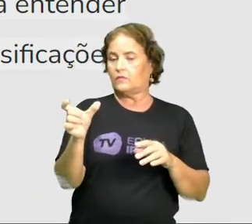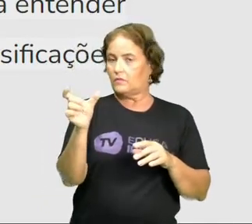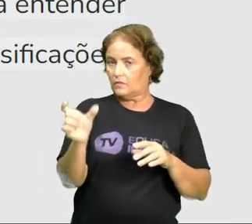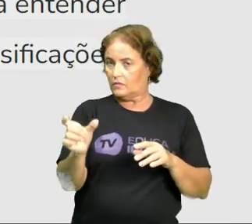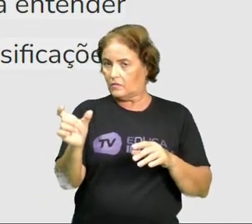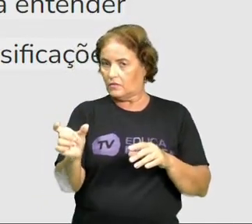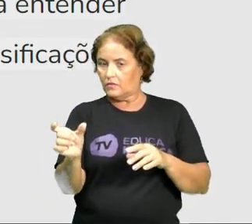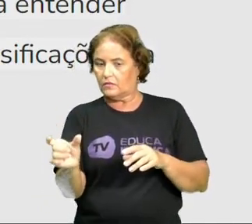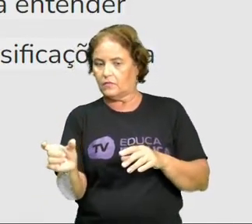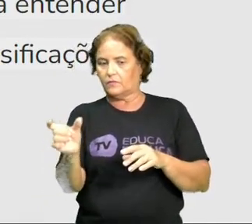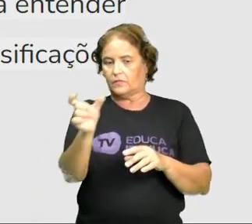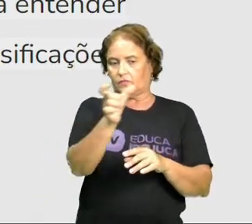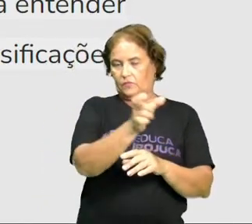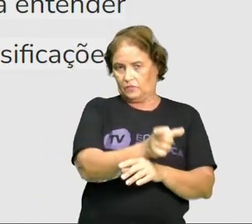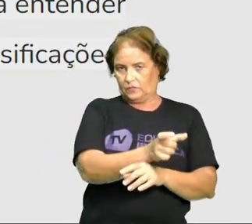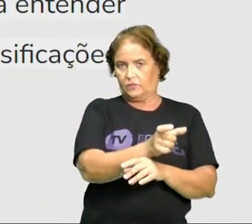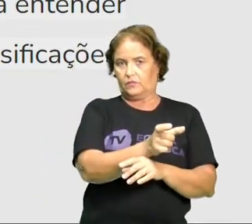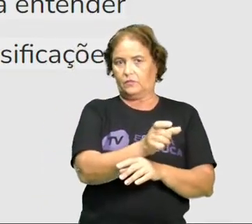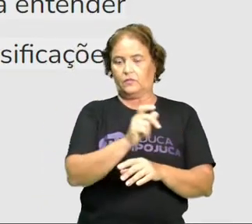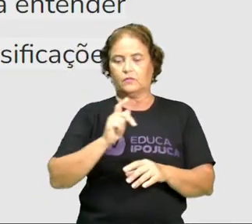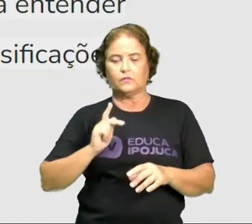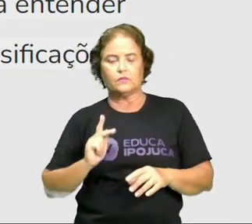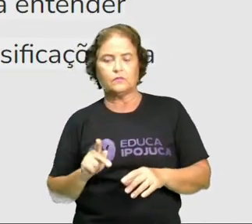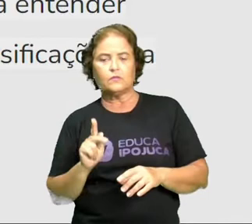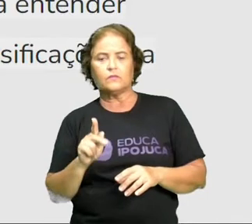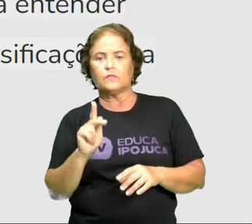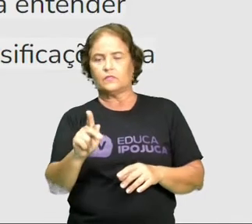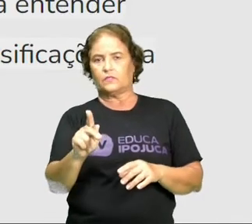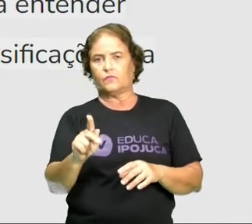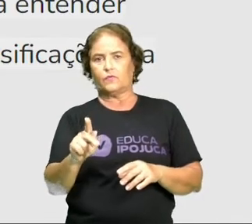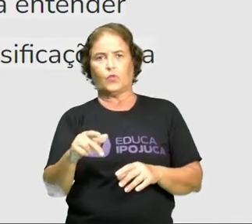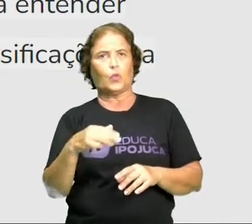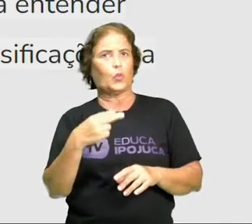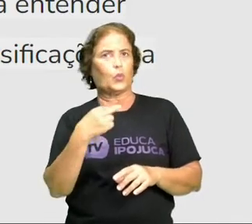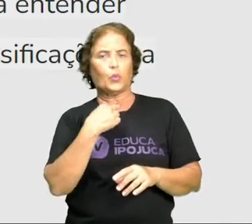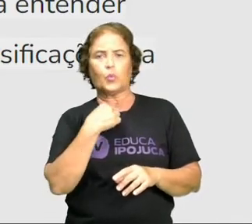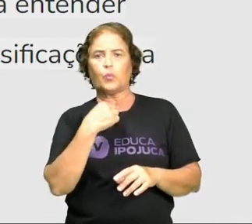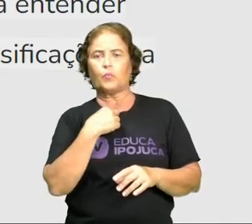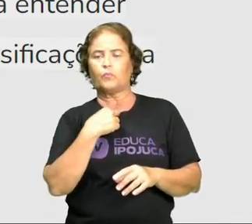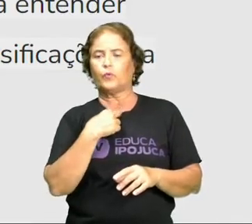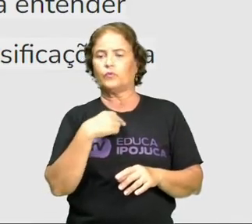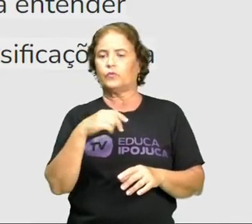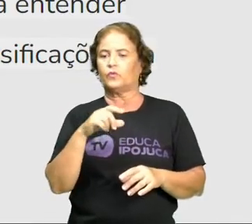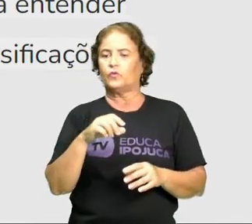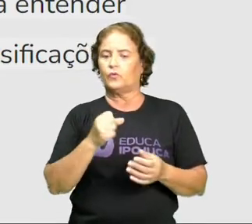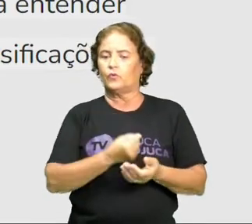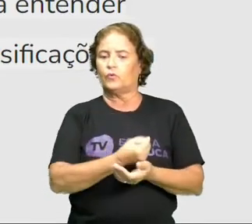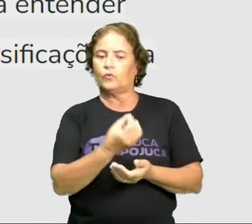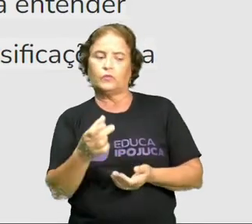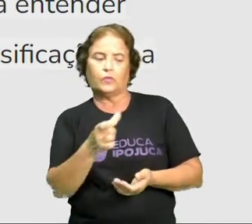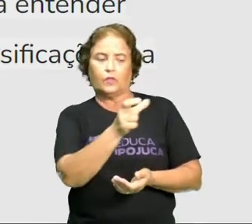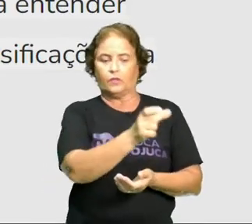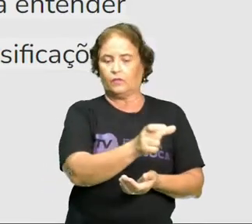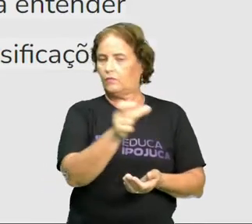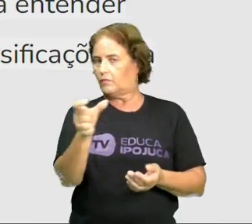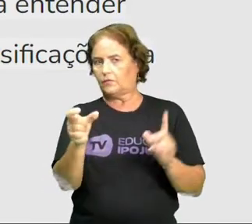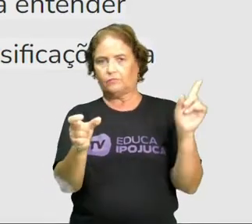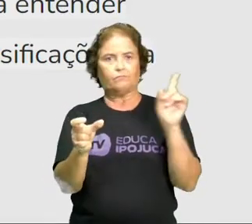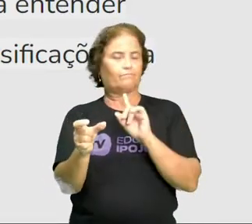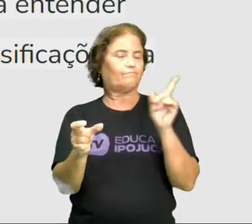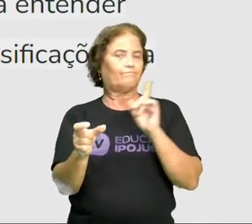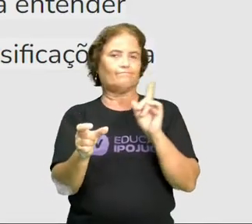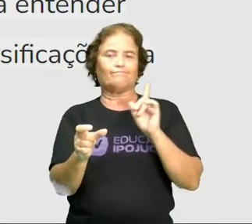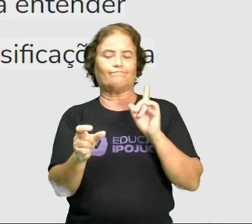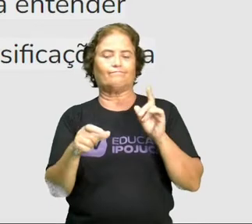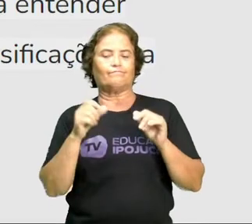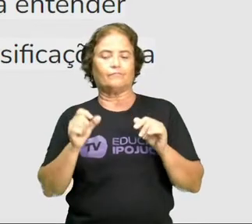é analisado da direita para a esquerda. Eu não posso contar um número contando da esquerda para a direita, né? Para facilitar a compreensão,